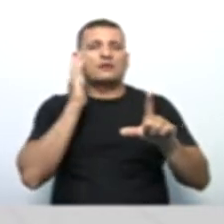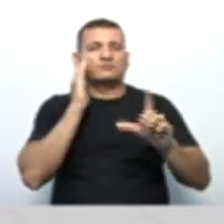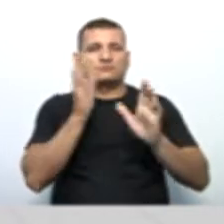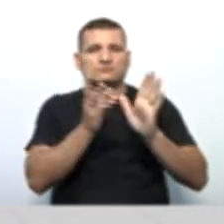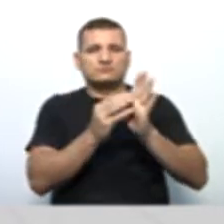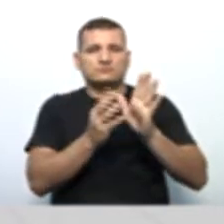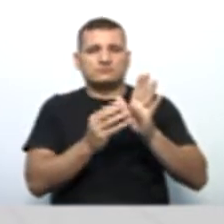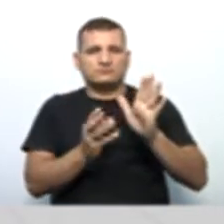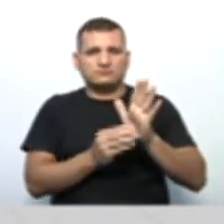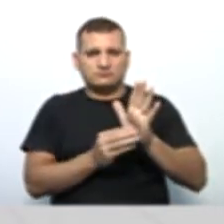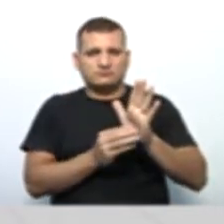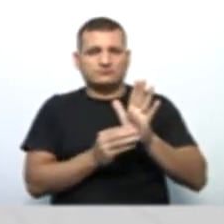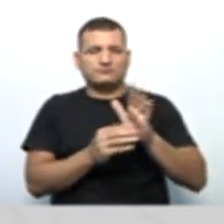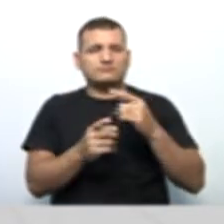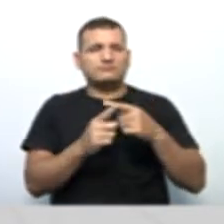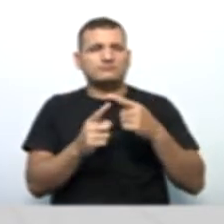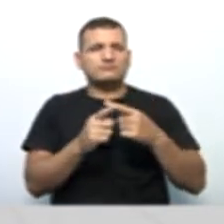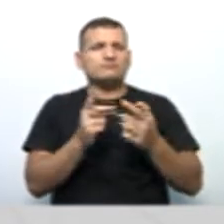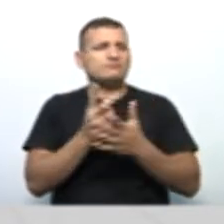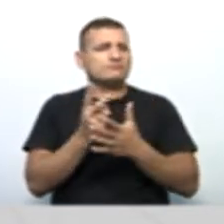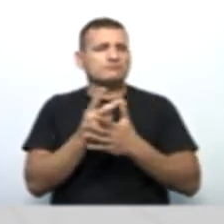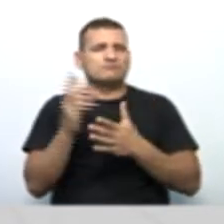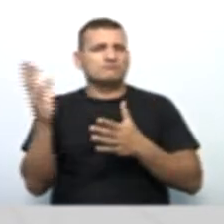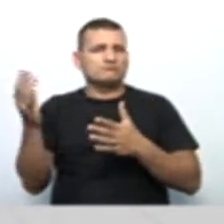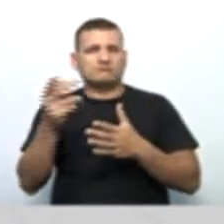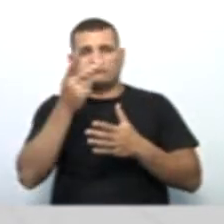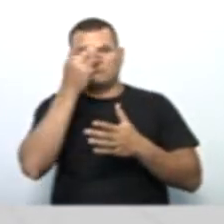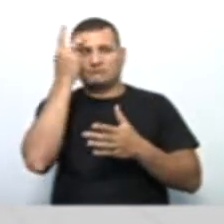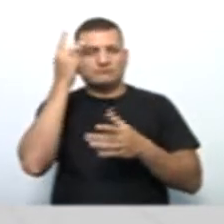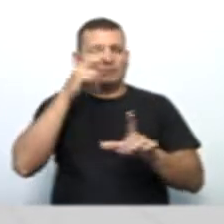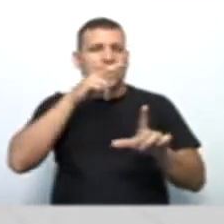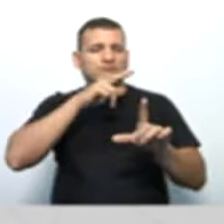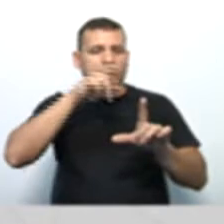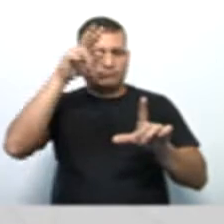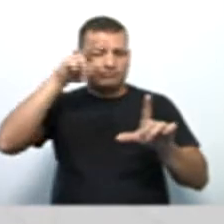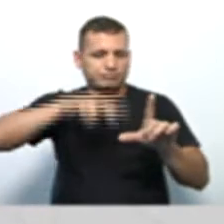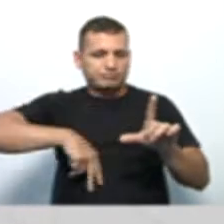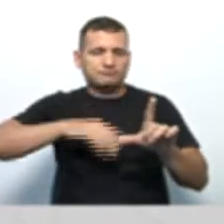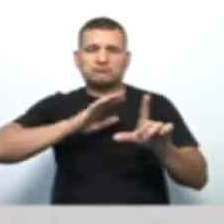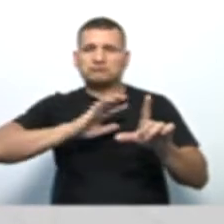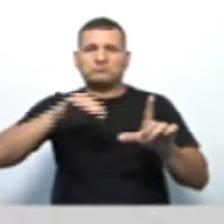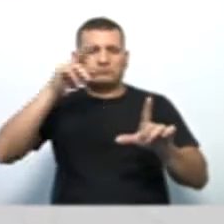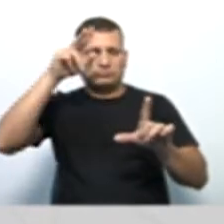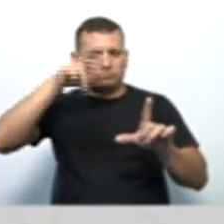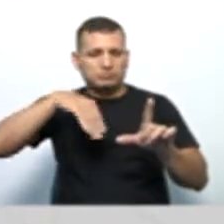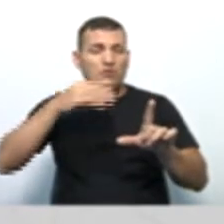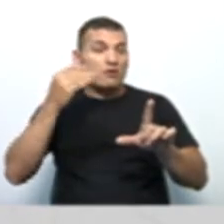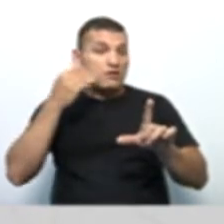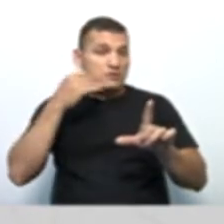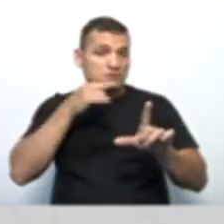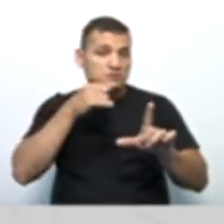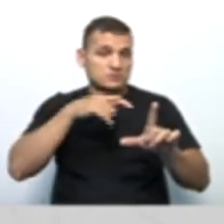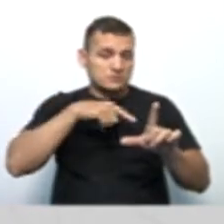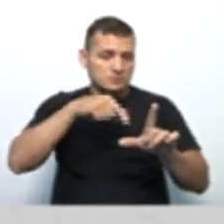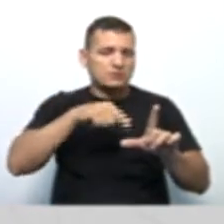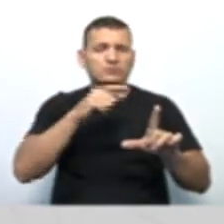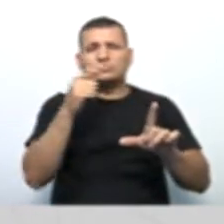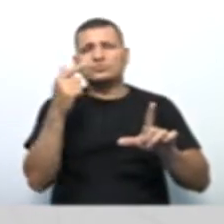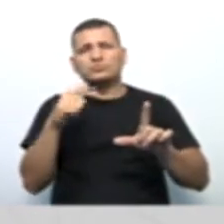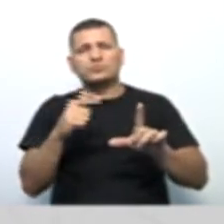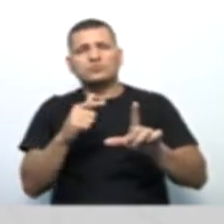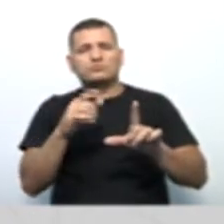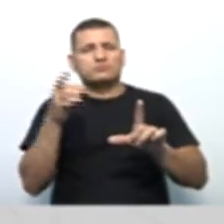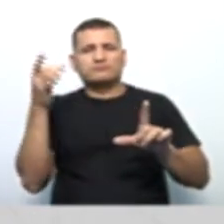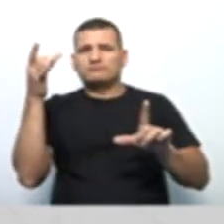porque todo eleitor faz essa leitura já que ele passou lhe por cima e verifica se tem ou não que ele precisa lhe se não tiver se não achar de